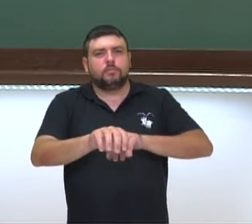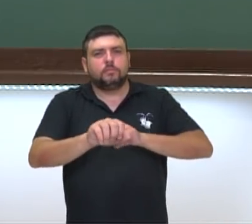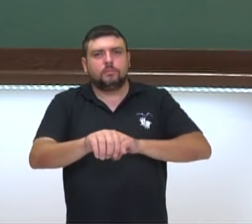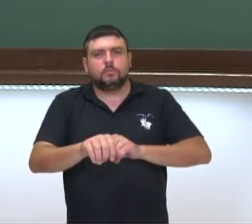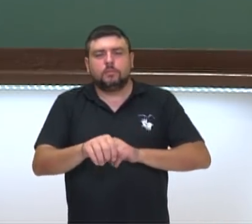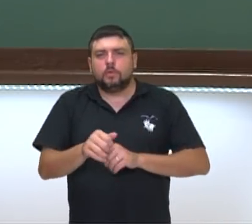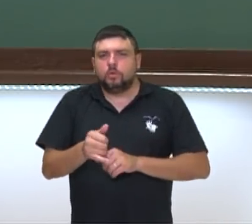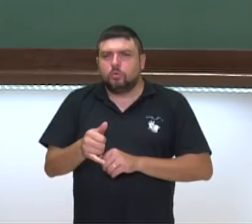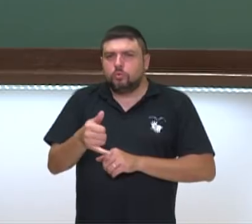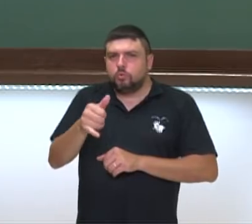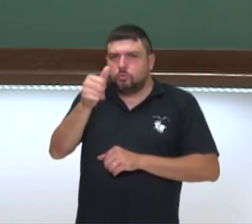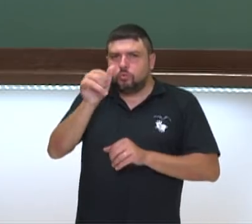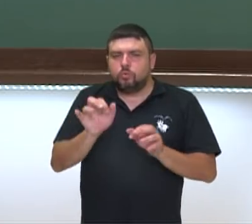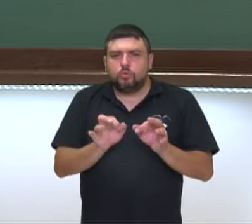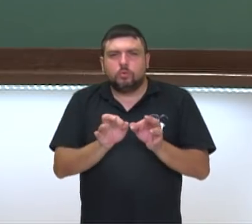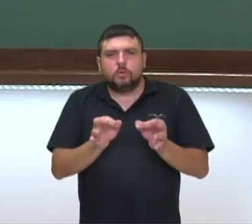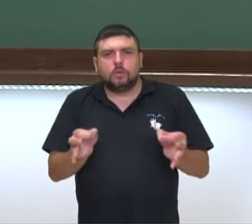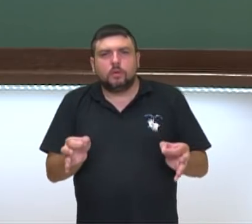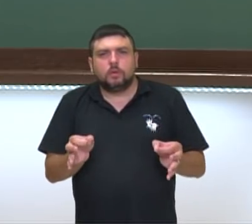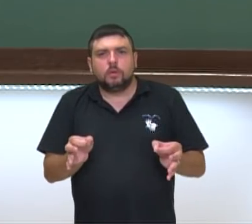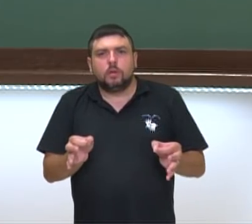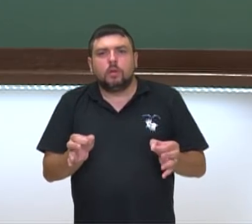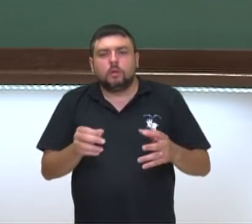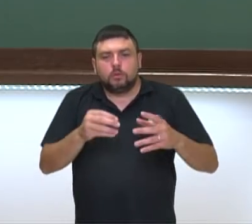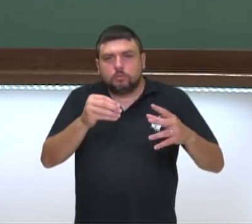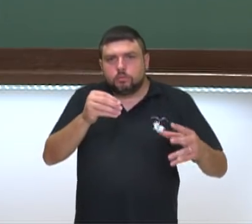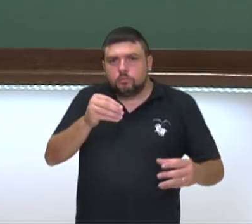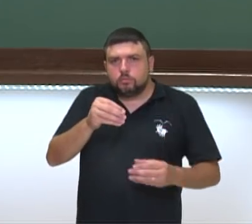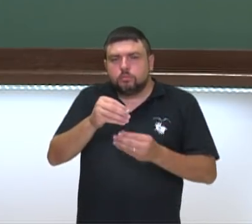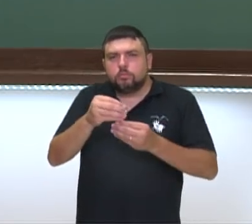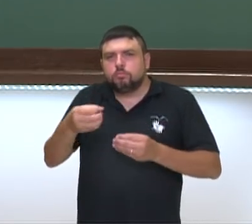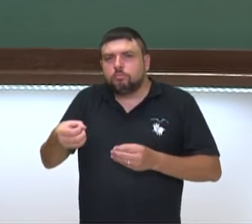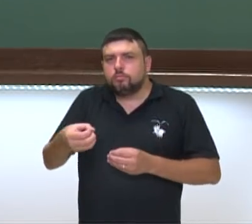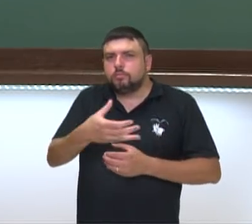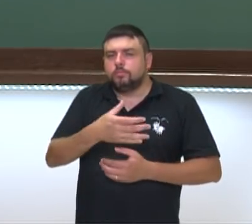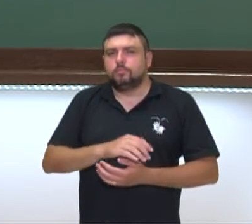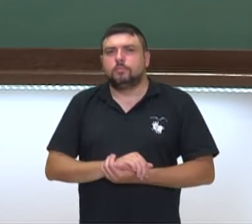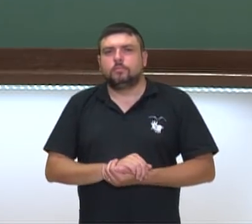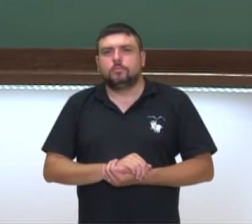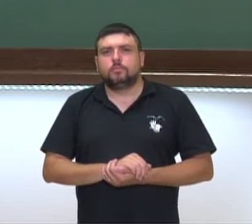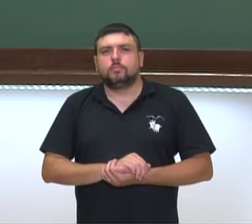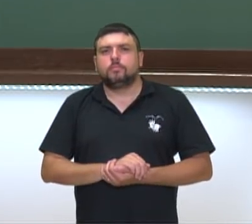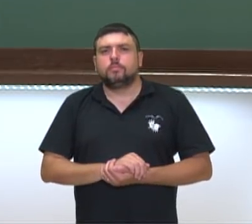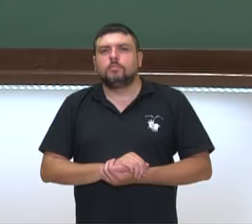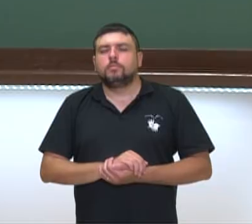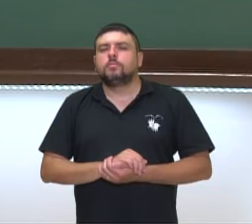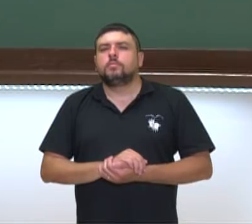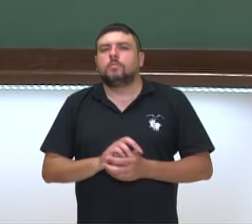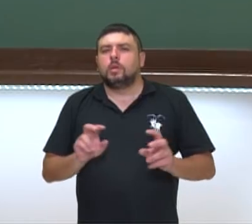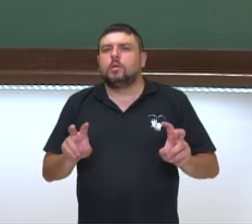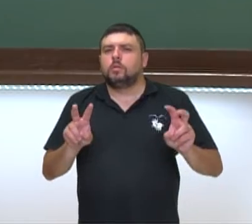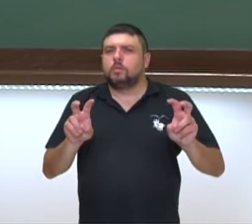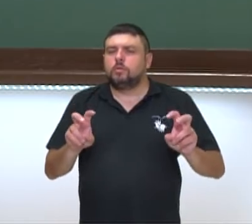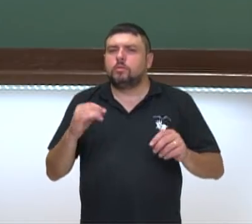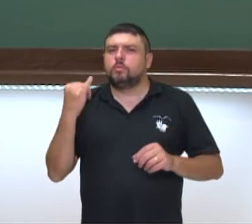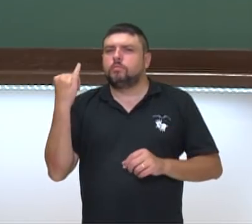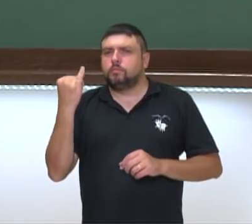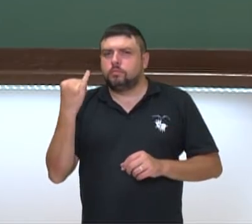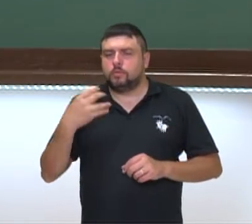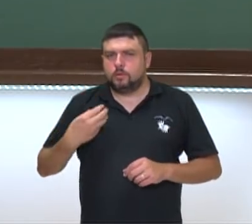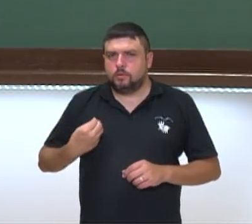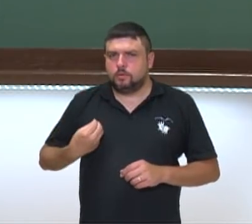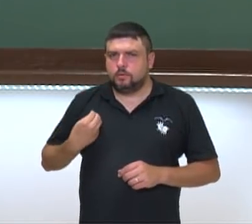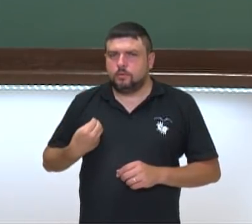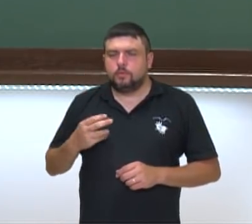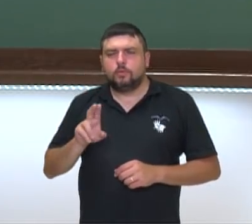simples com fator de atualização. Um assunto bem interessante, aplicado à nossa vida cotidiana e que a gente vai